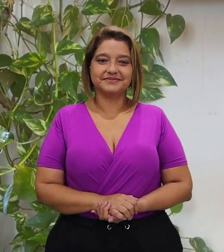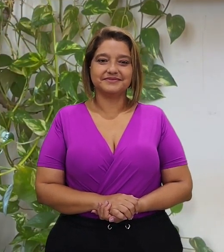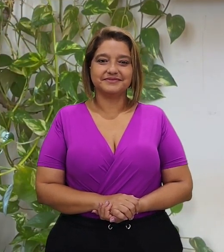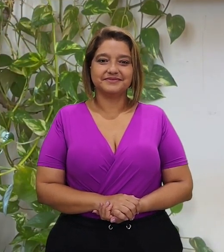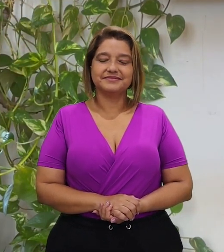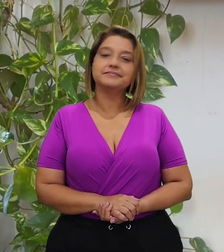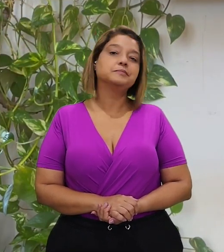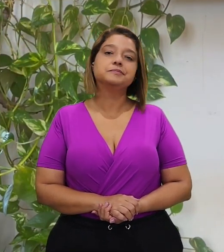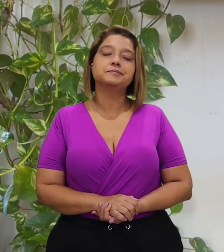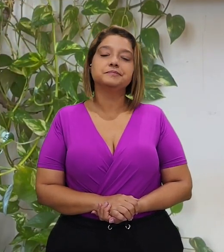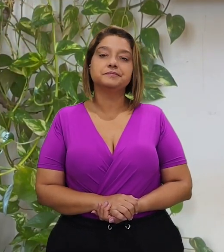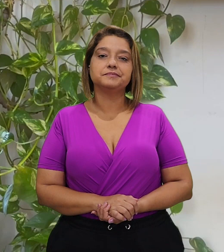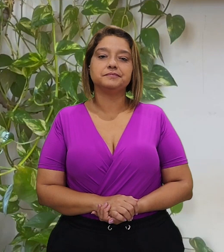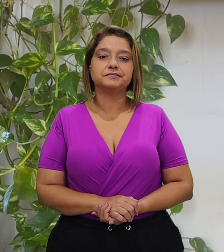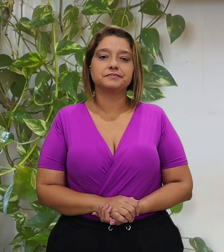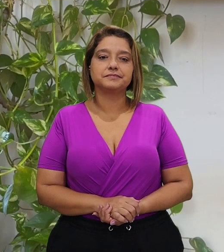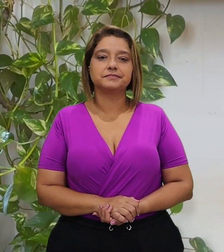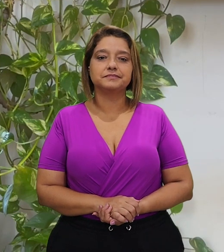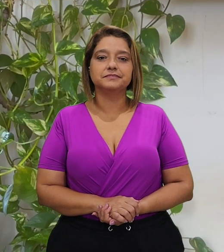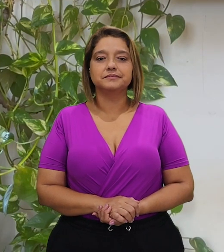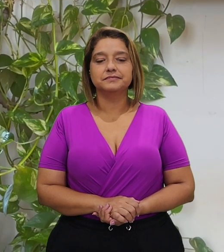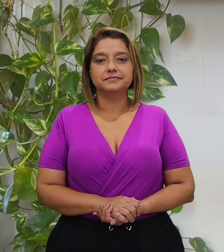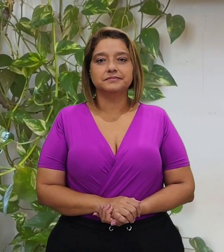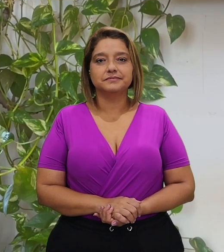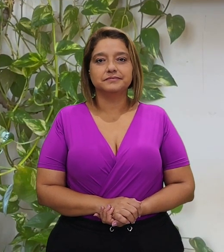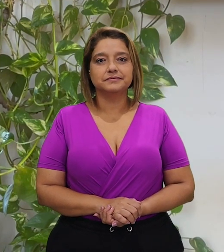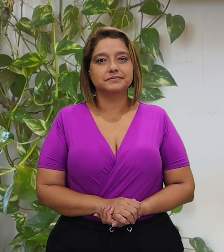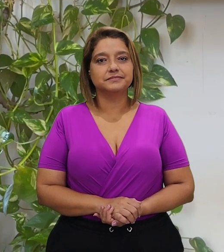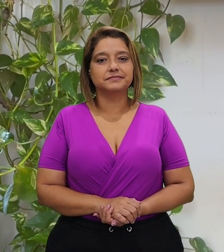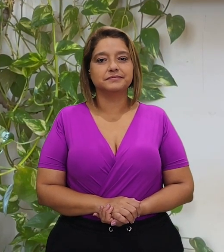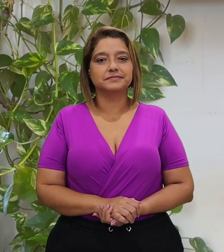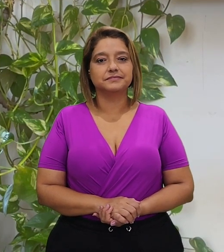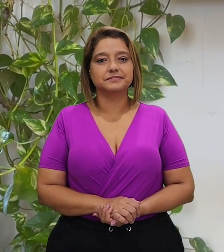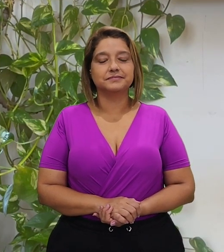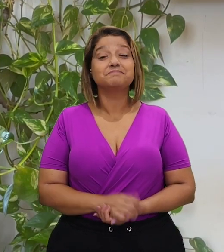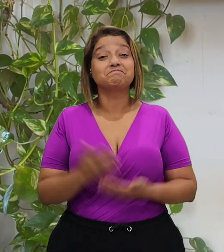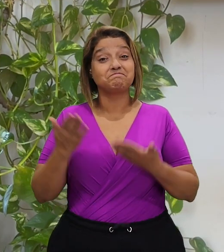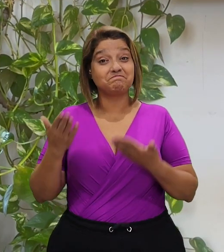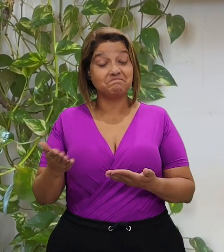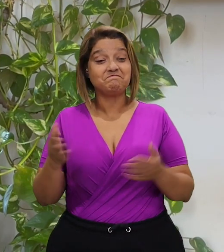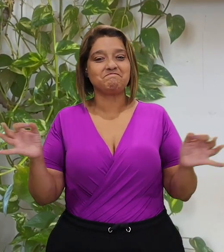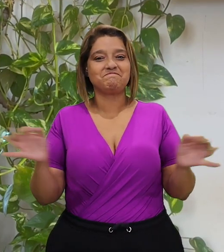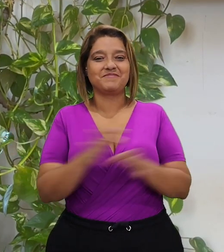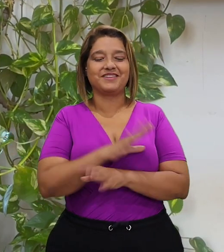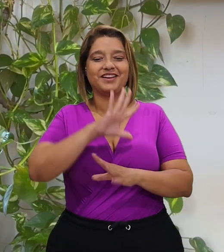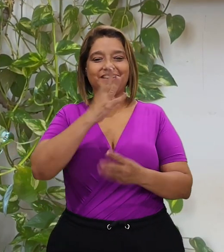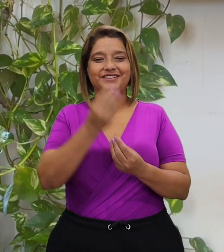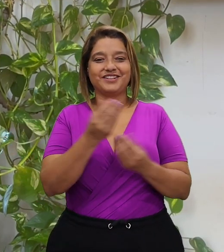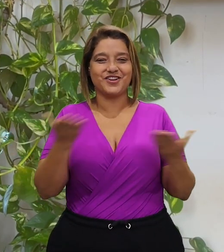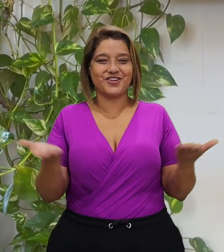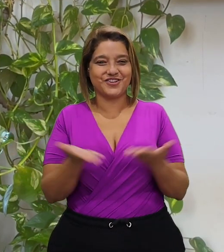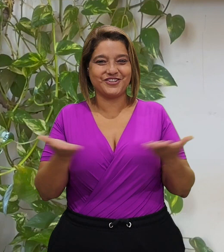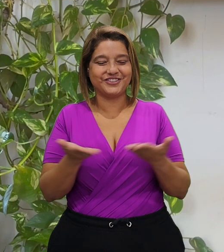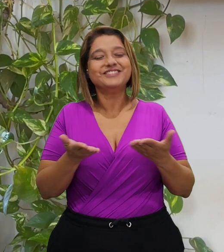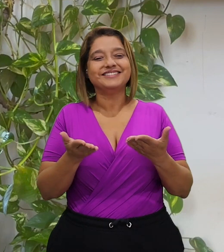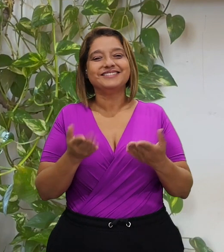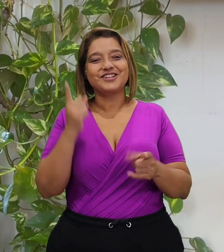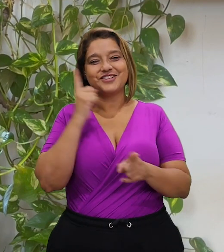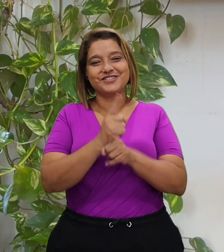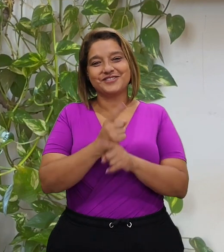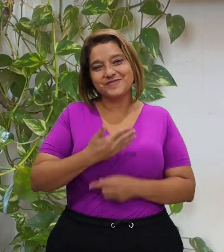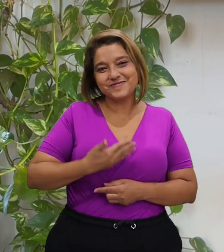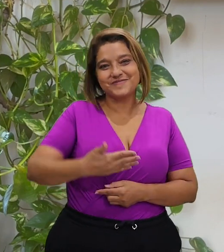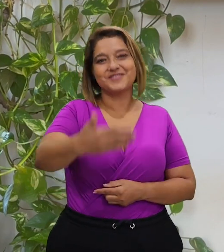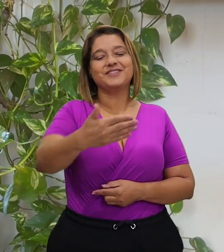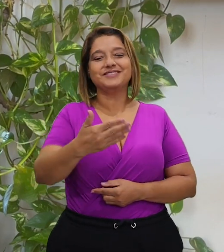um universo. Todo mundo tem a sua profundidade. Todo mundo tem aquilo que mostrar para as outras pessoas. Então, vai ser uma grande honra ter